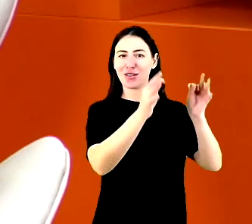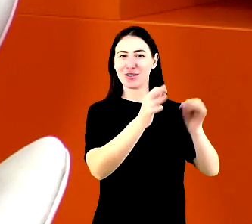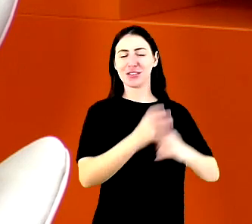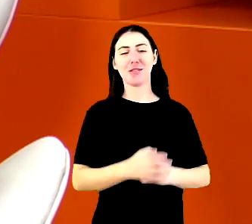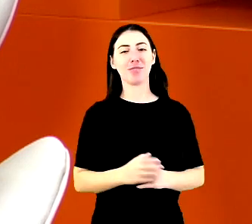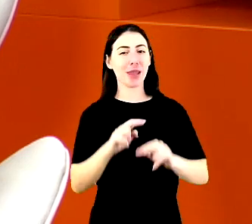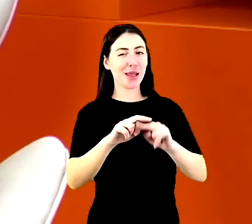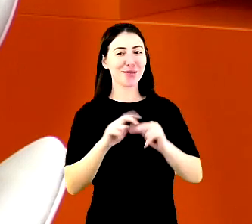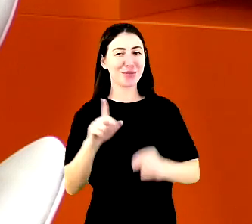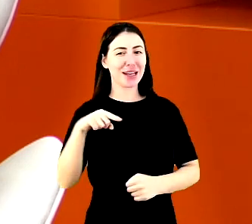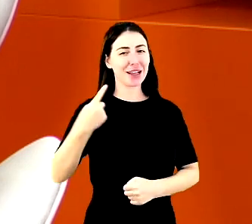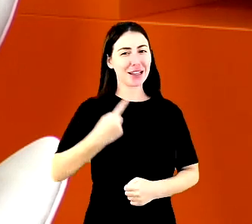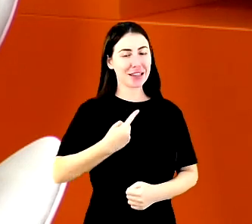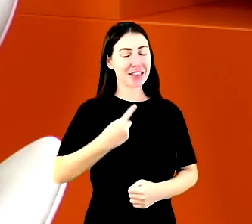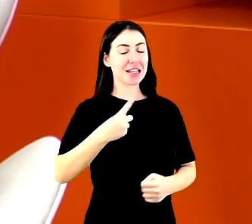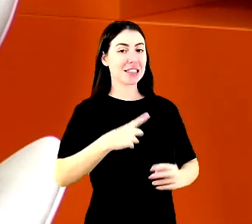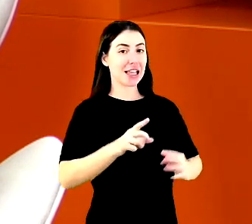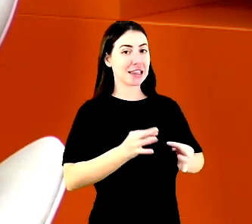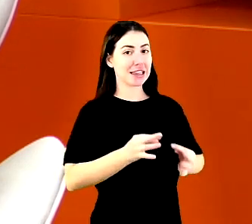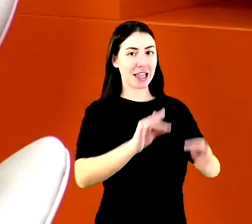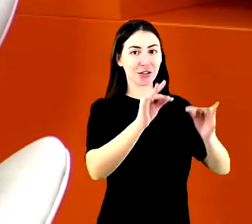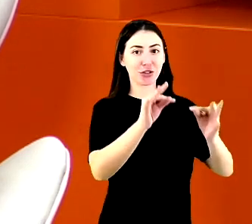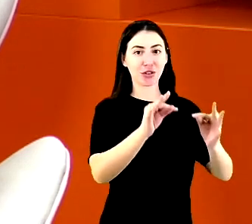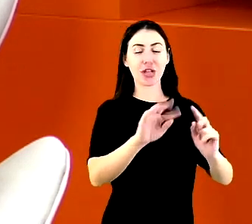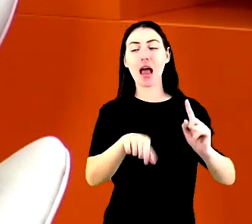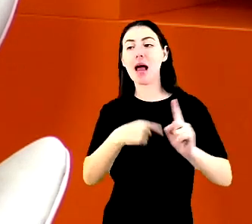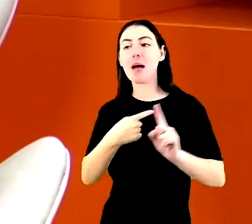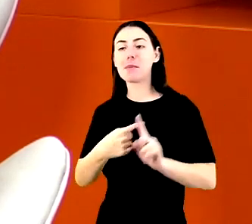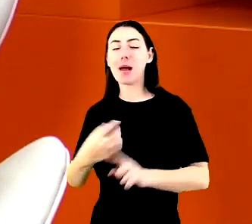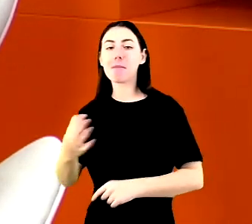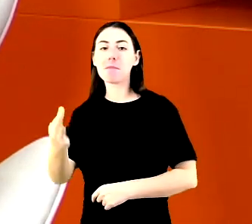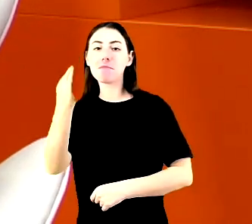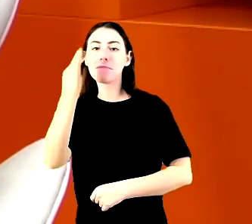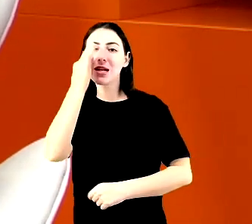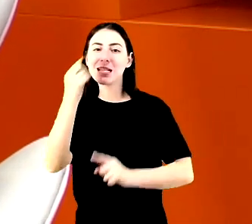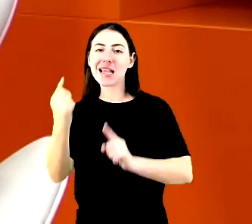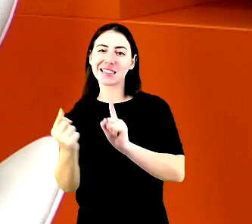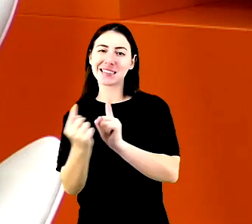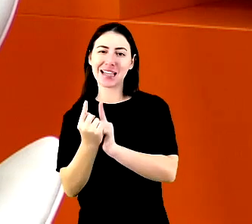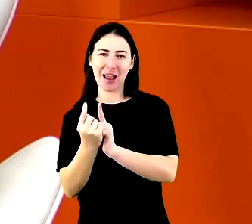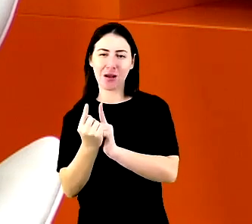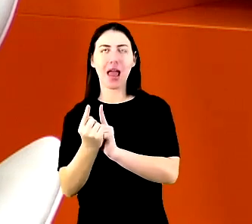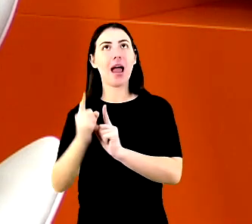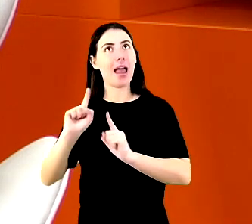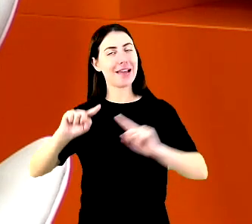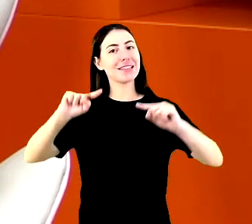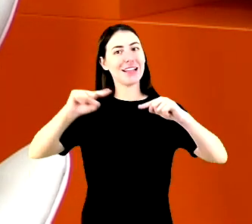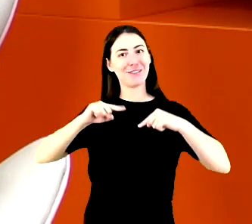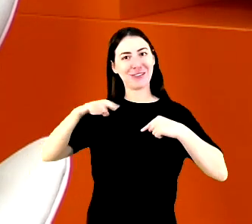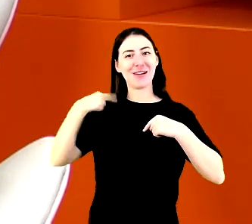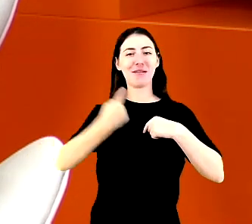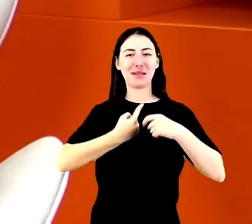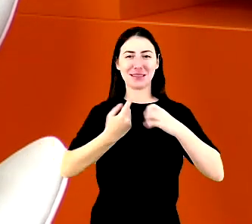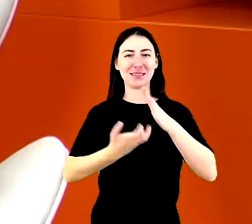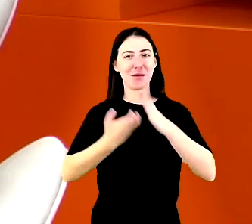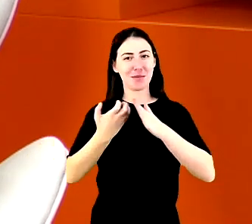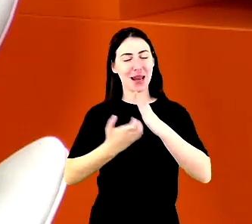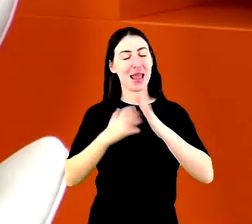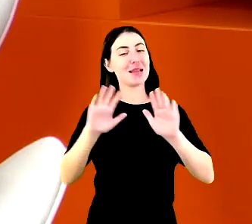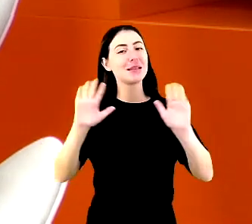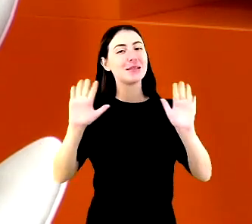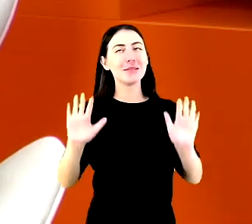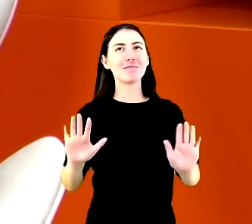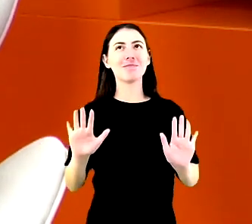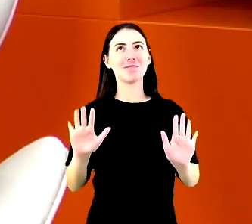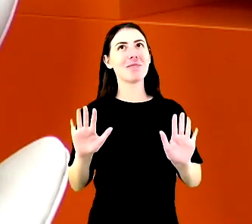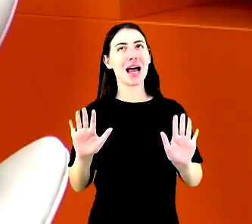exige, acho que é o nosso desafio. Independente de ser mercado financeiro, energia, né, ou transporte. Né, até os nossos